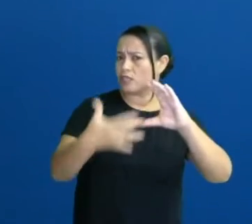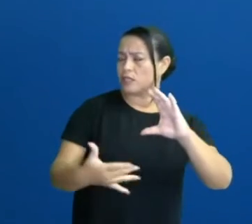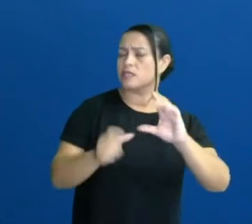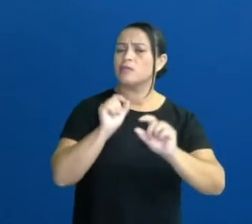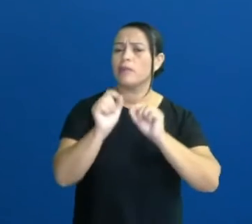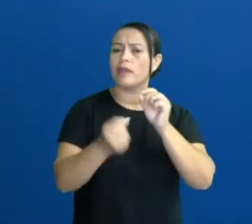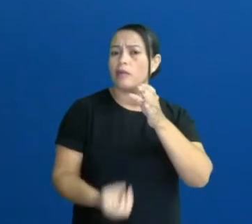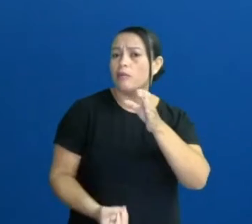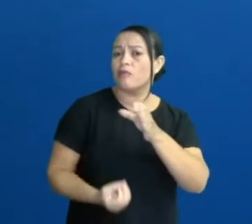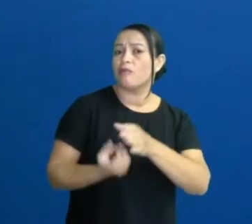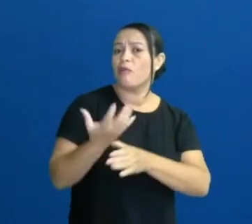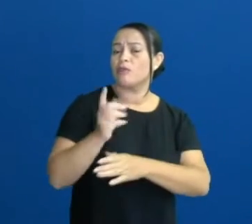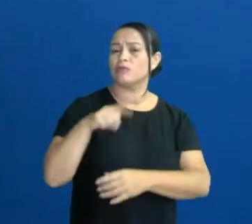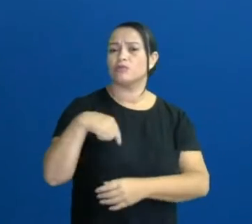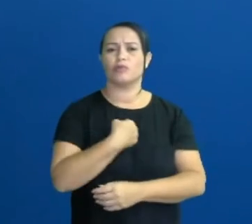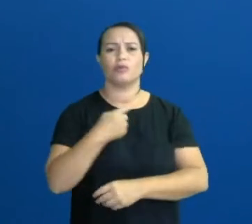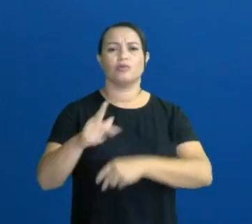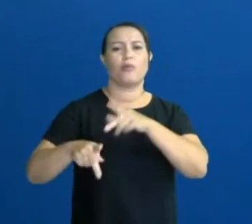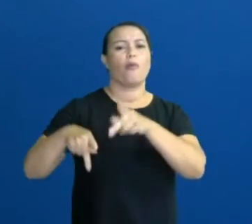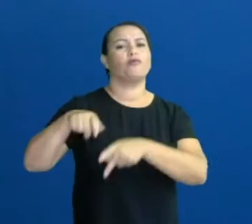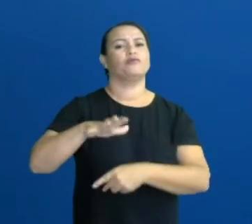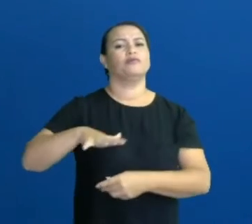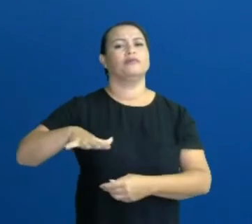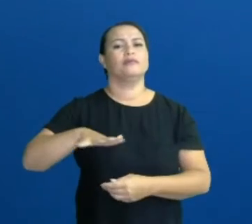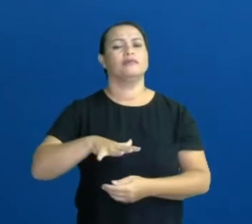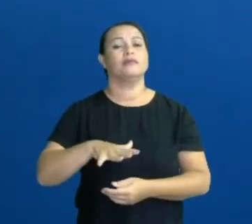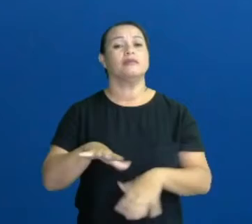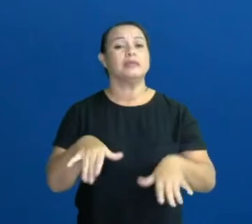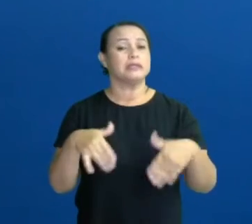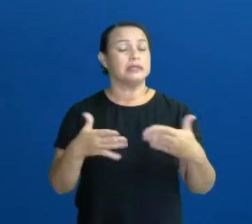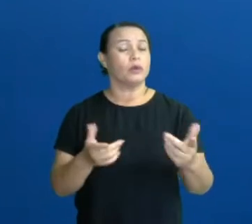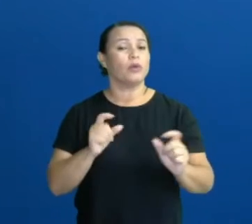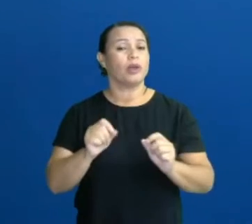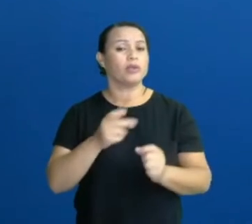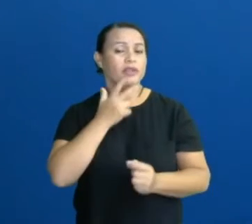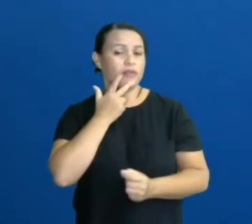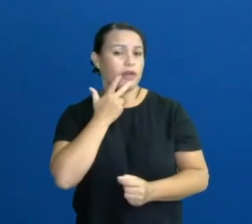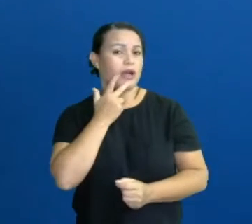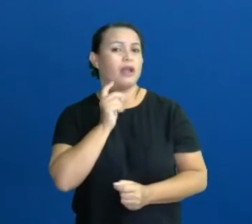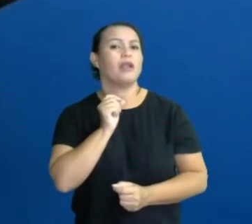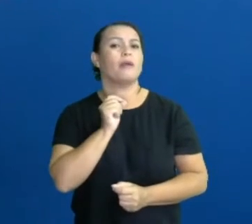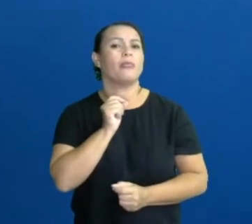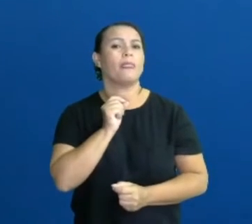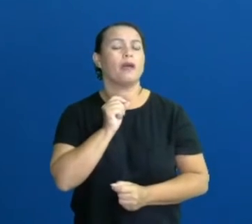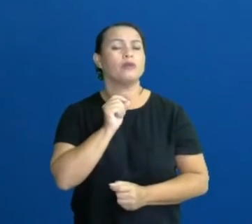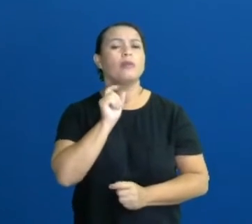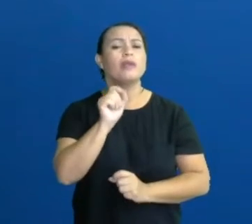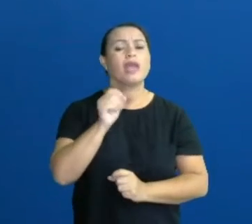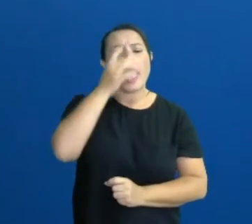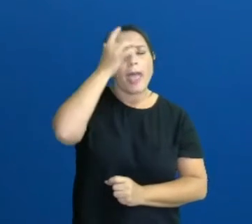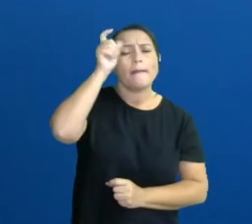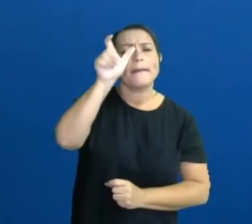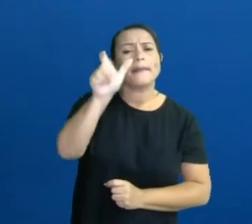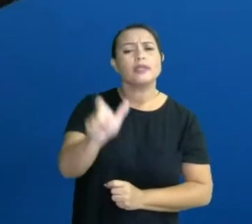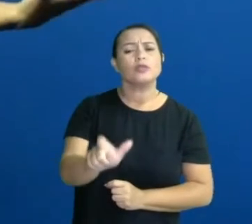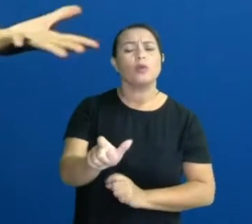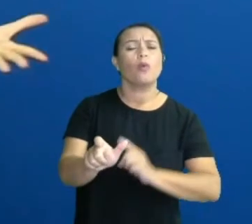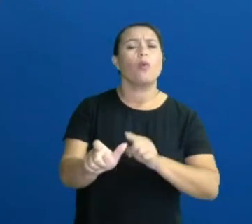a formação do nosso povo. Então, quando a gente vai falar sobre quem